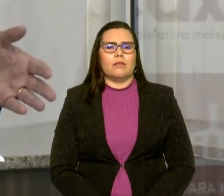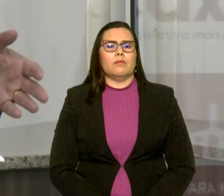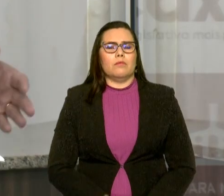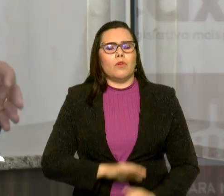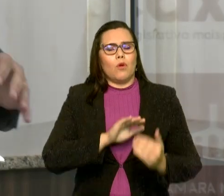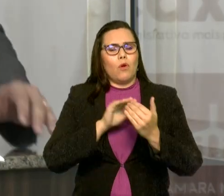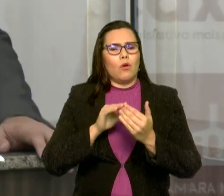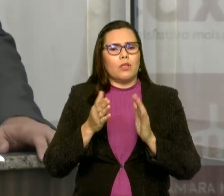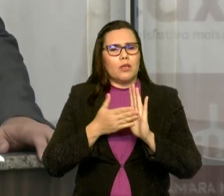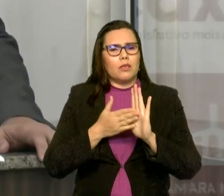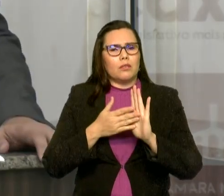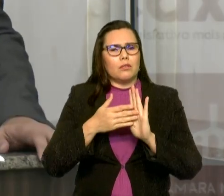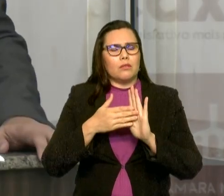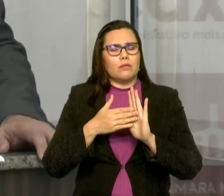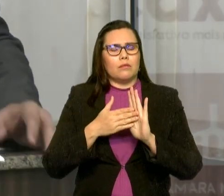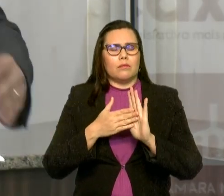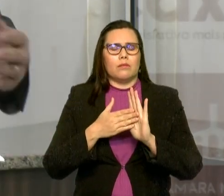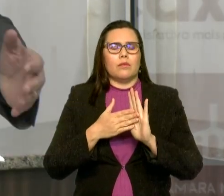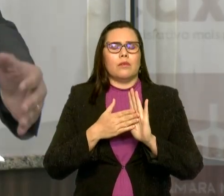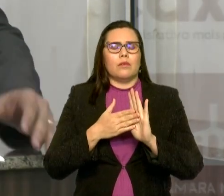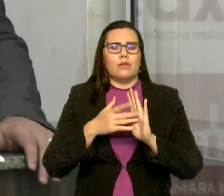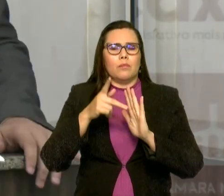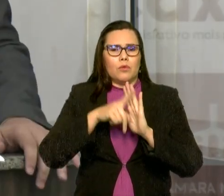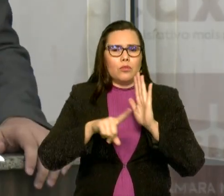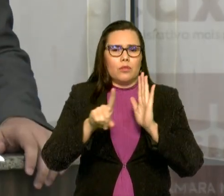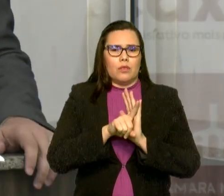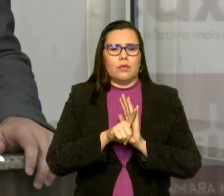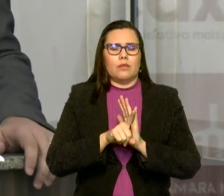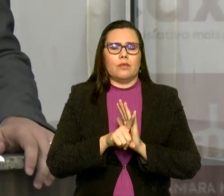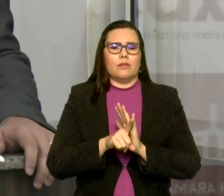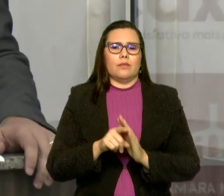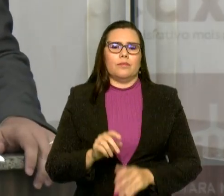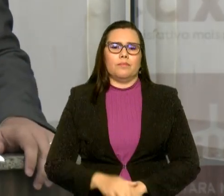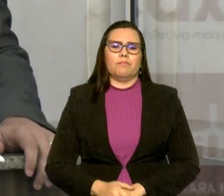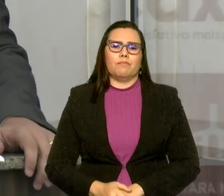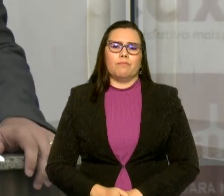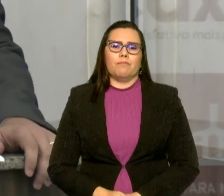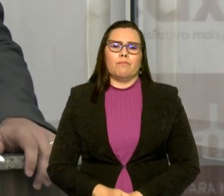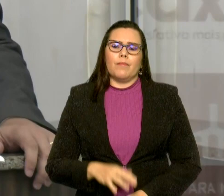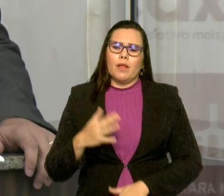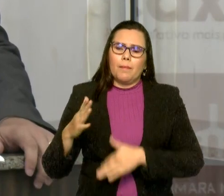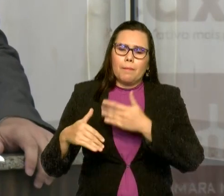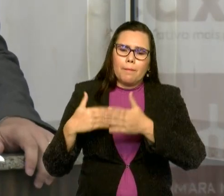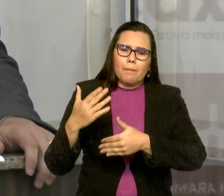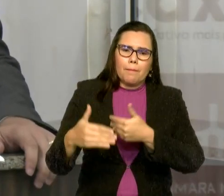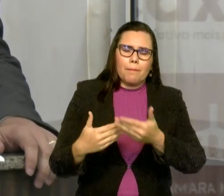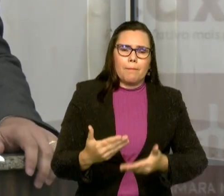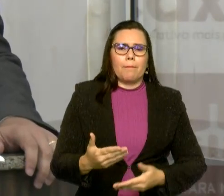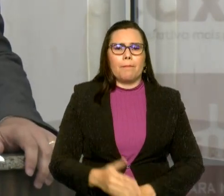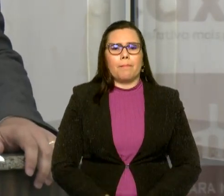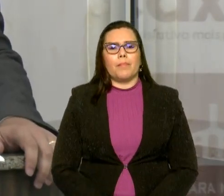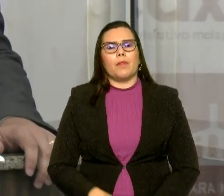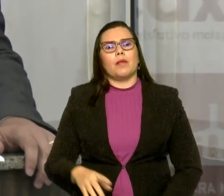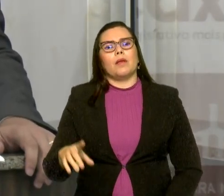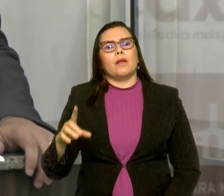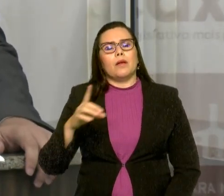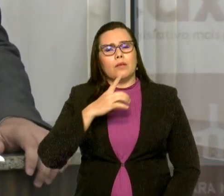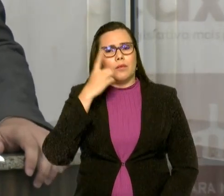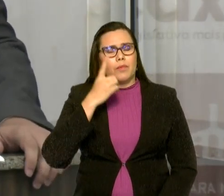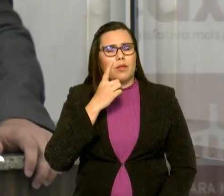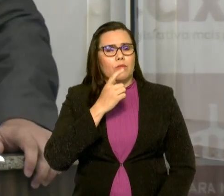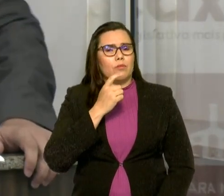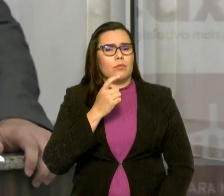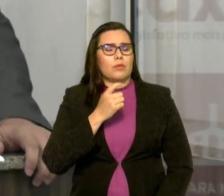Era um projeto que já tramitava na casa havia poucos dias, quando foi designado, deputado Antônio Pereira, a sessão aqui em Caxias, e